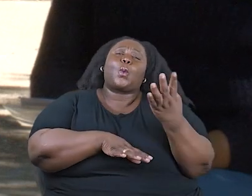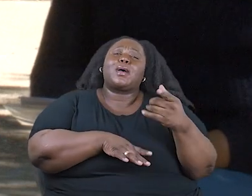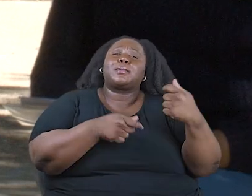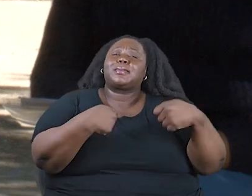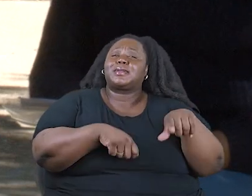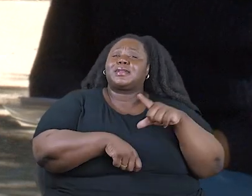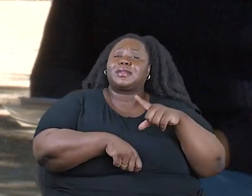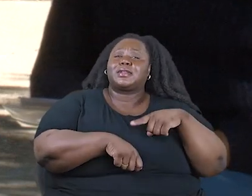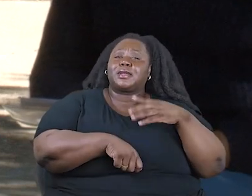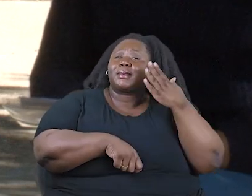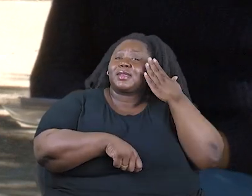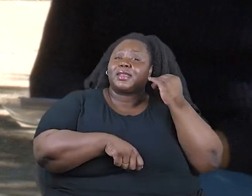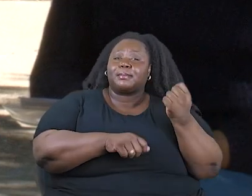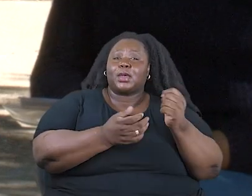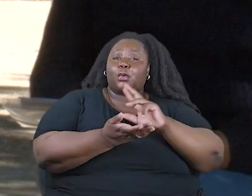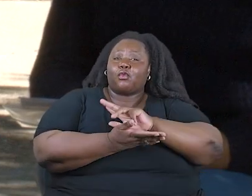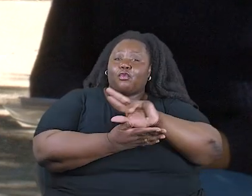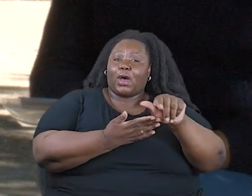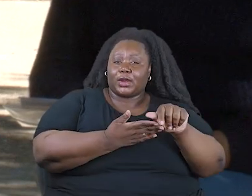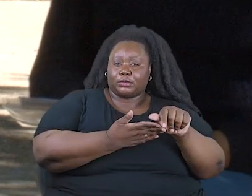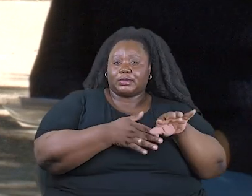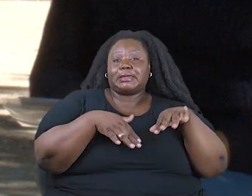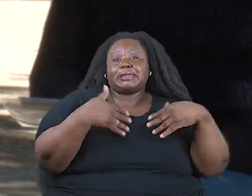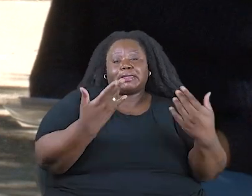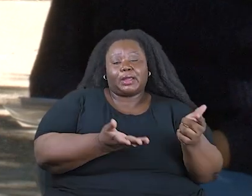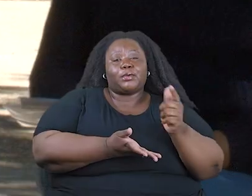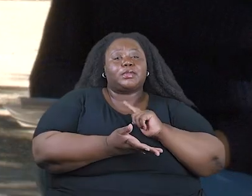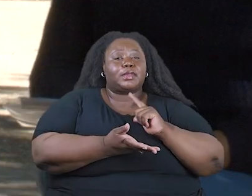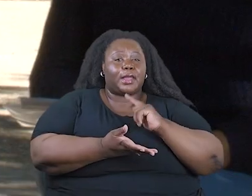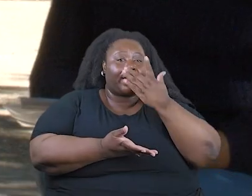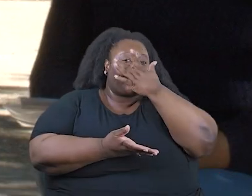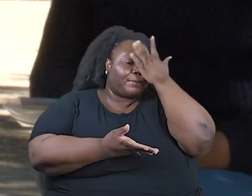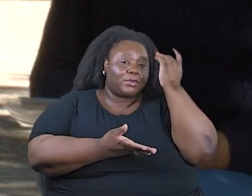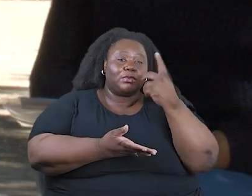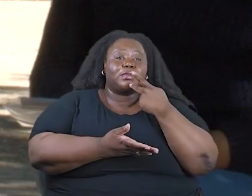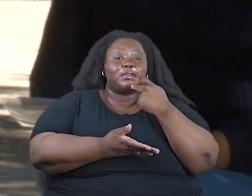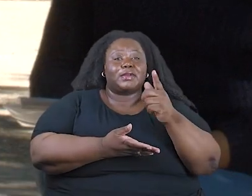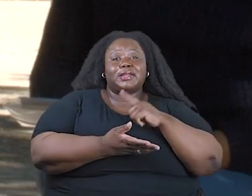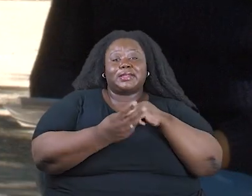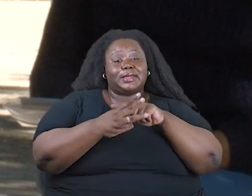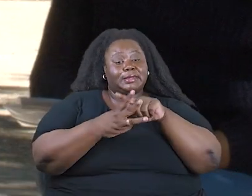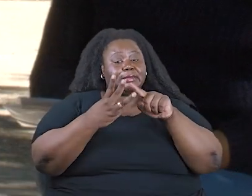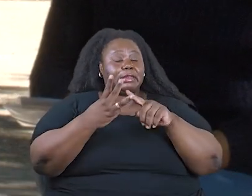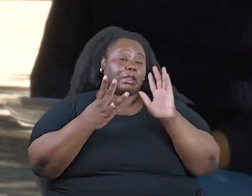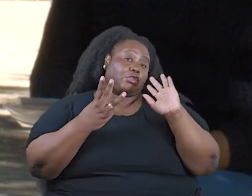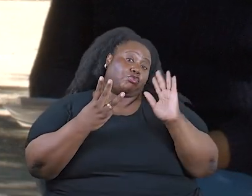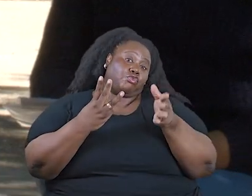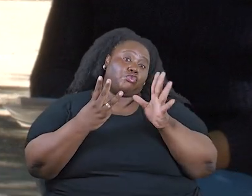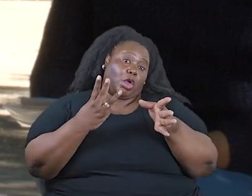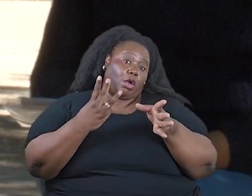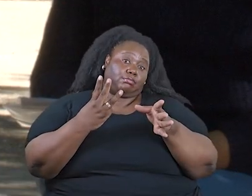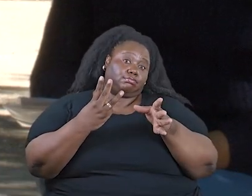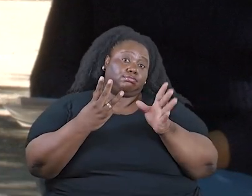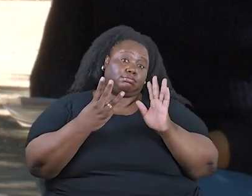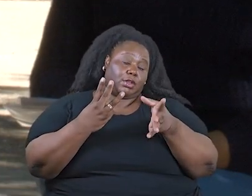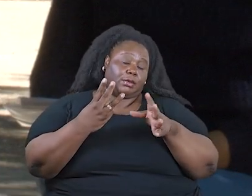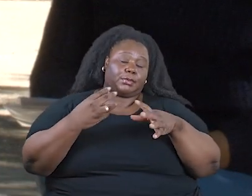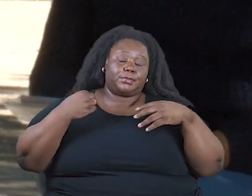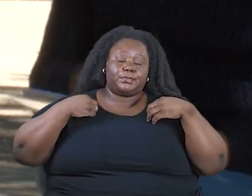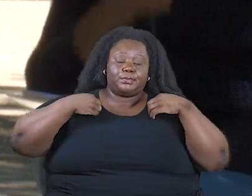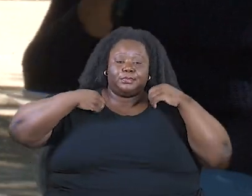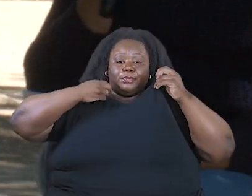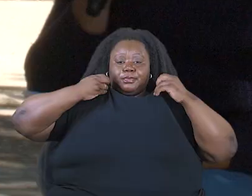para considerar um múltiplo? Então tem gente que fala assim, se tem 3 cópias, já pode dizer que é um múltiplo. Se